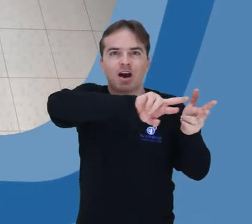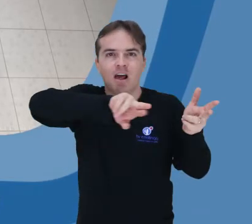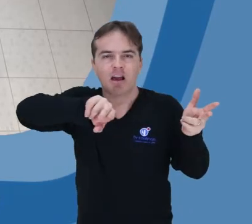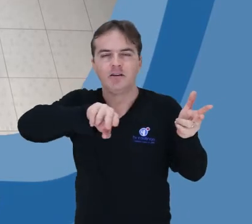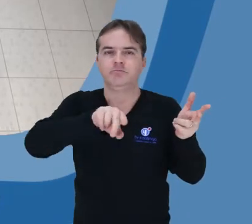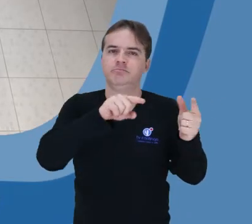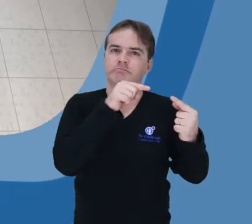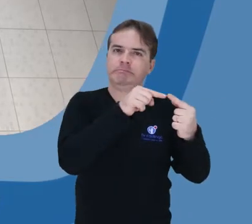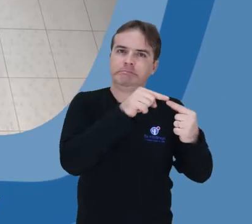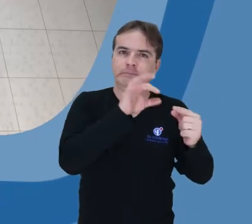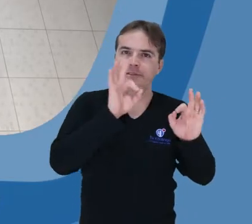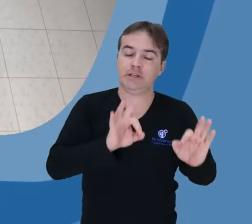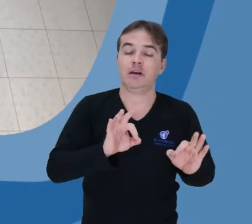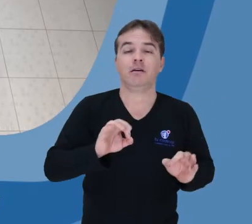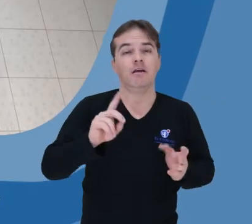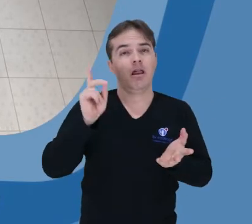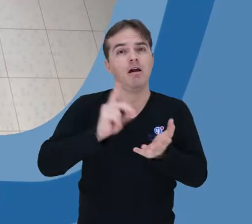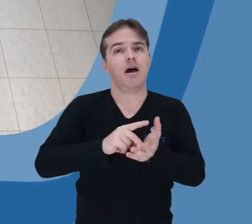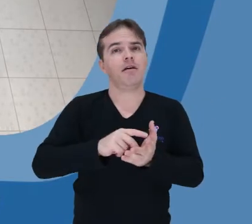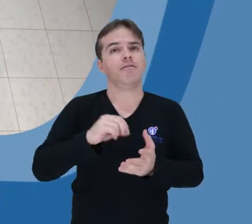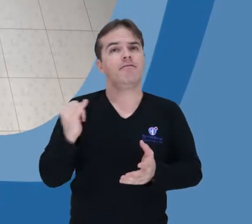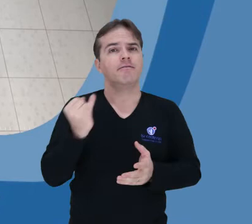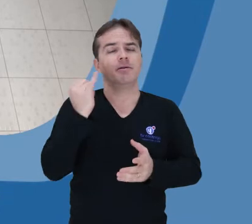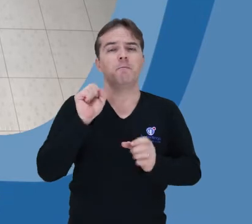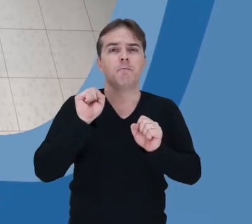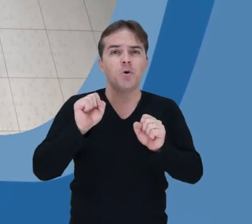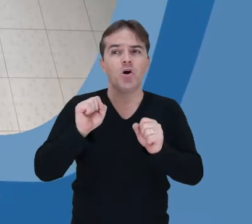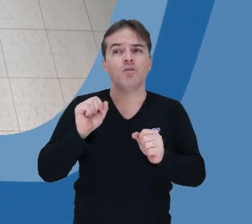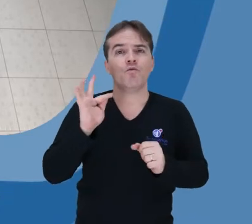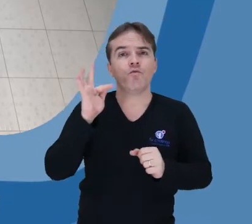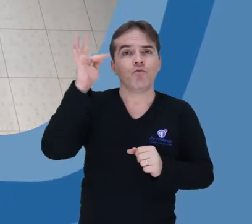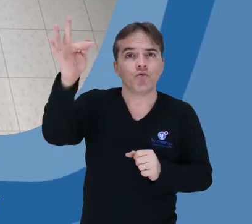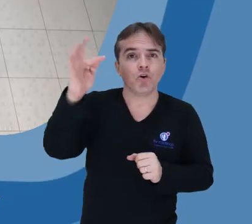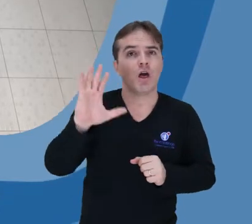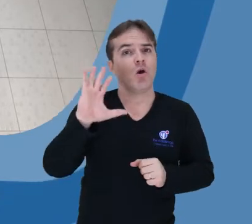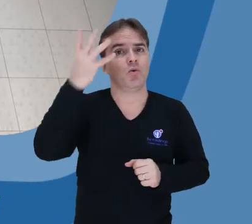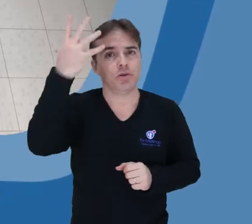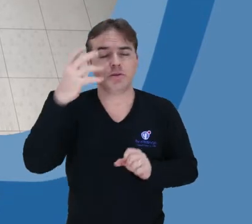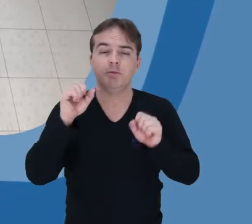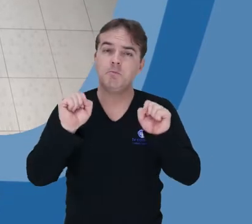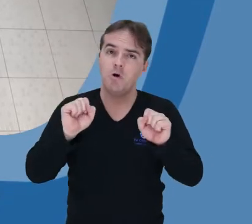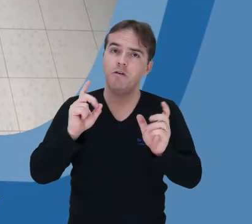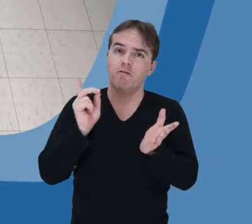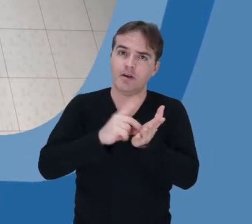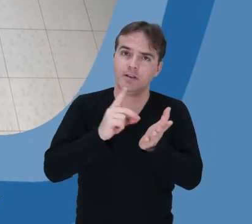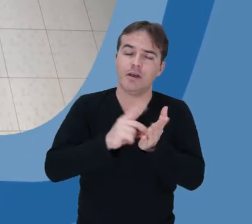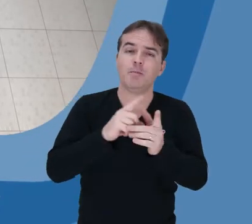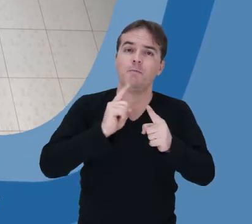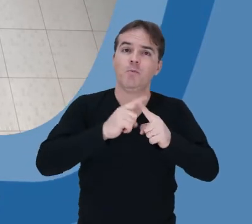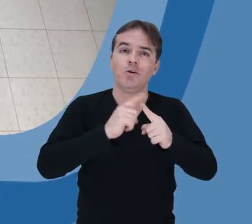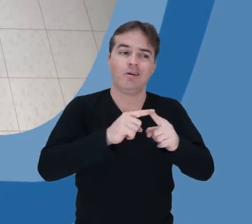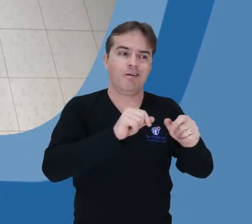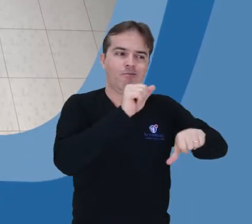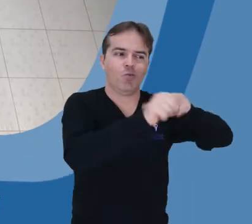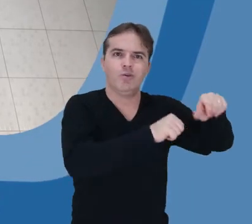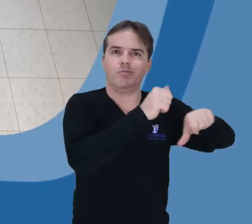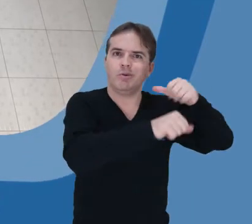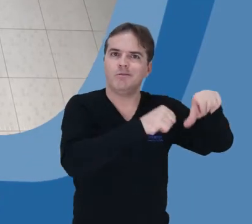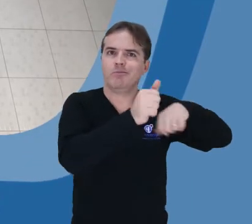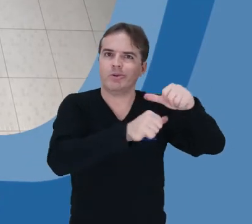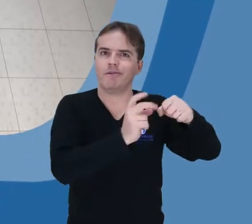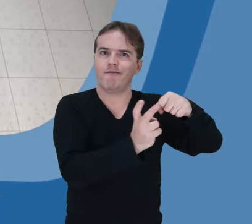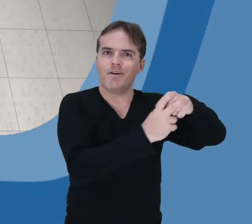isso pode acontecer em algum momento, desde que outras variantes vão surgindo. Mais uma vez, é um